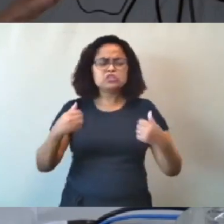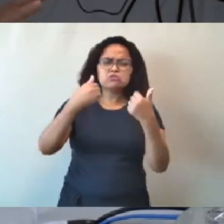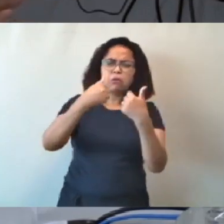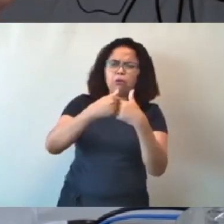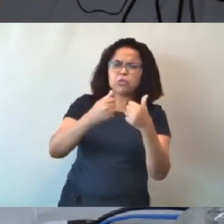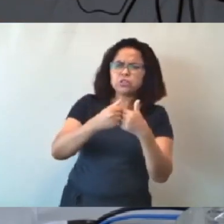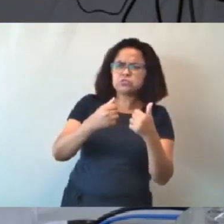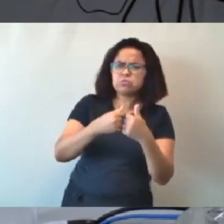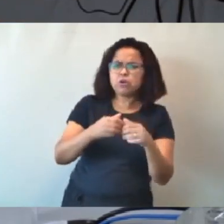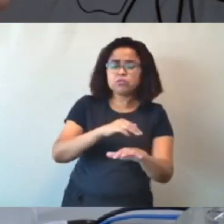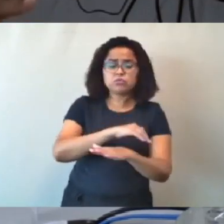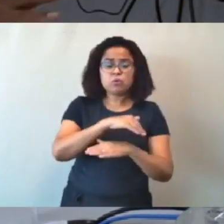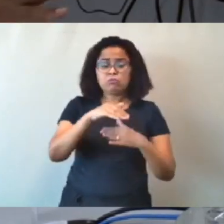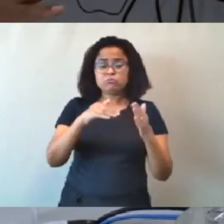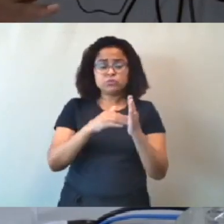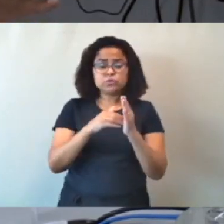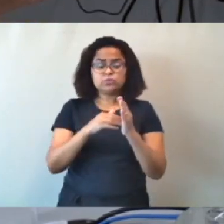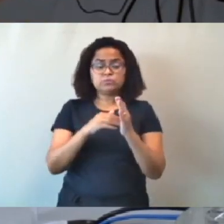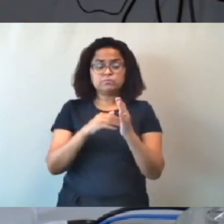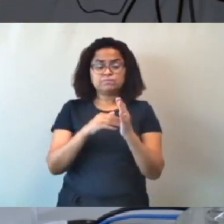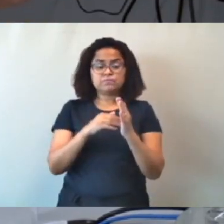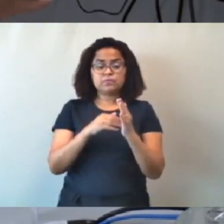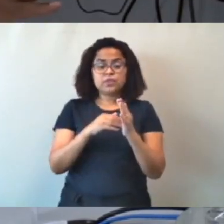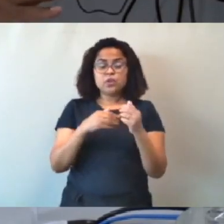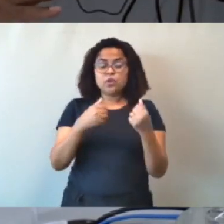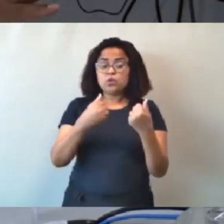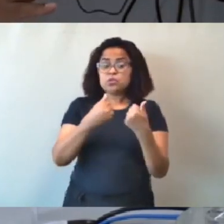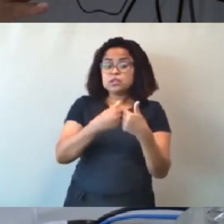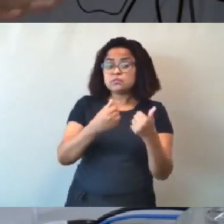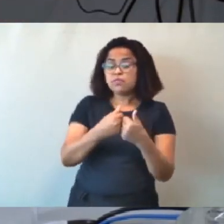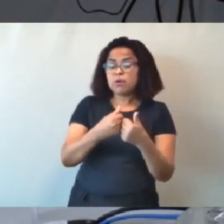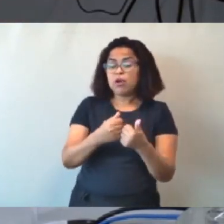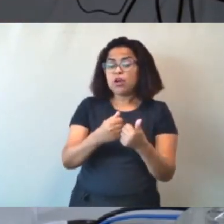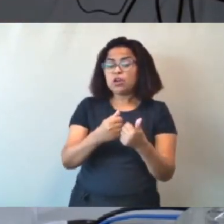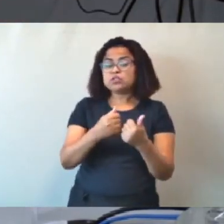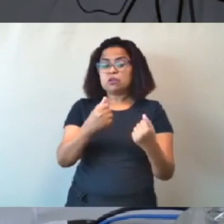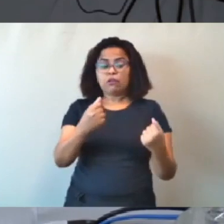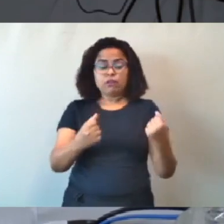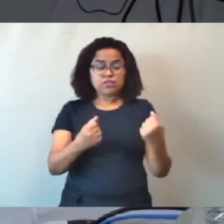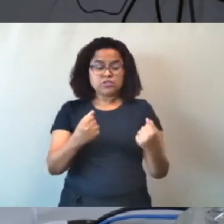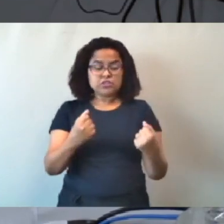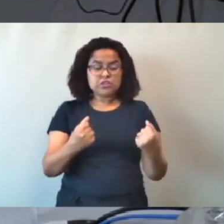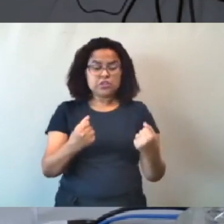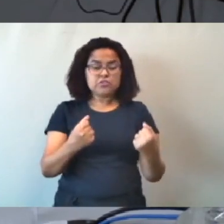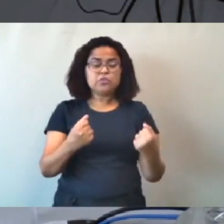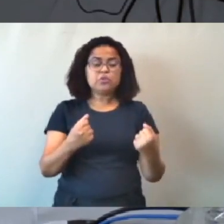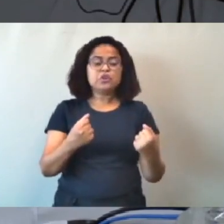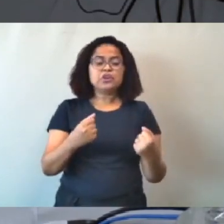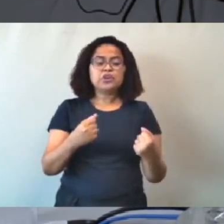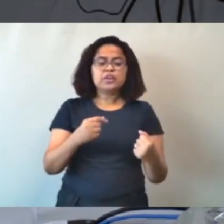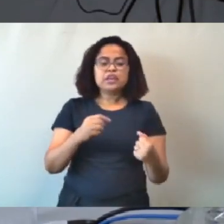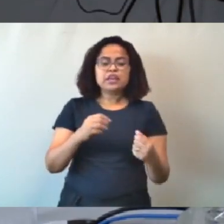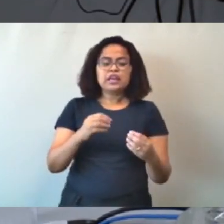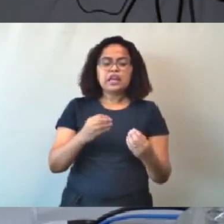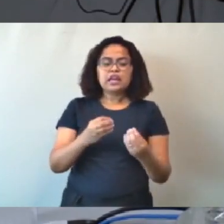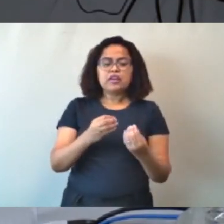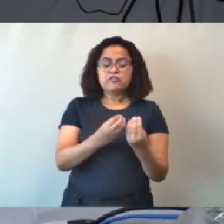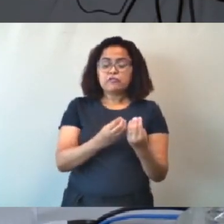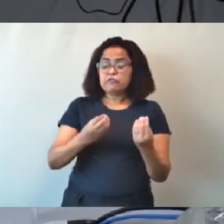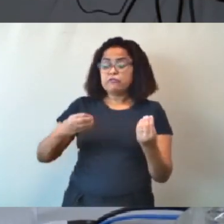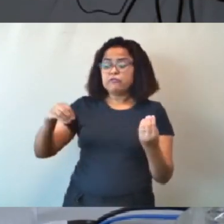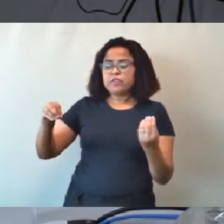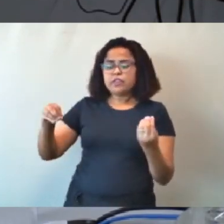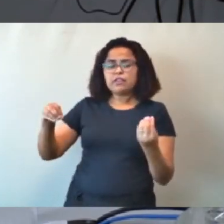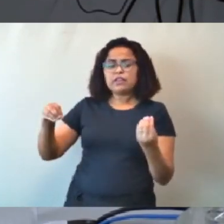o transporte coletivo fica a cargo da SUMOB. Então, ou seja, você tirou um pouquinho de função da